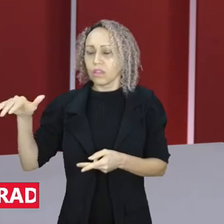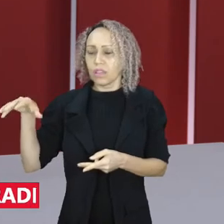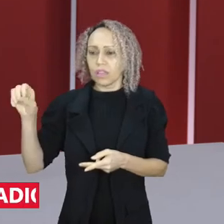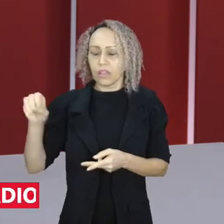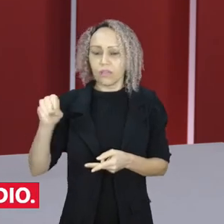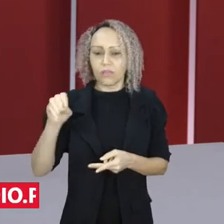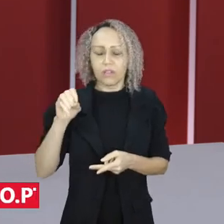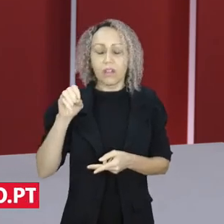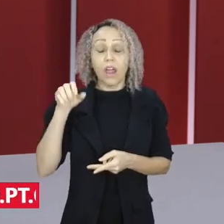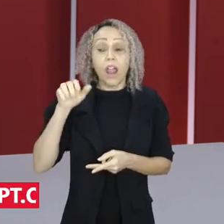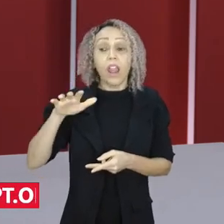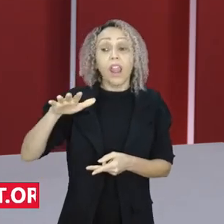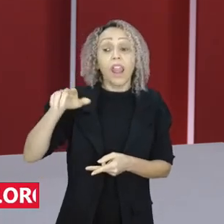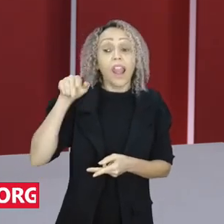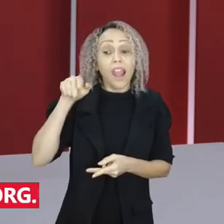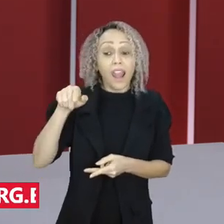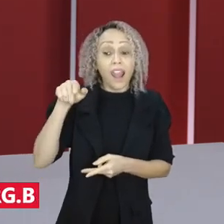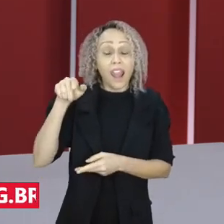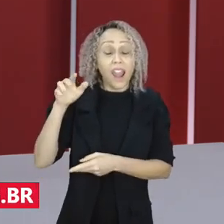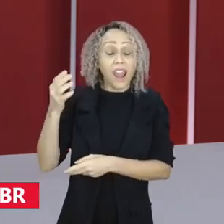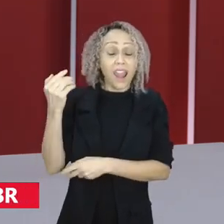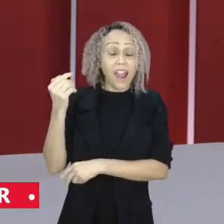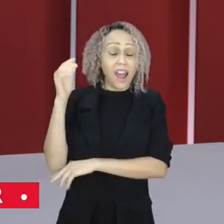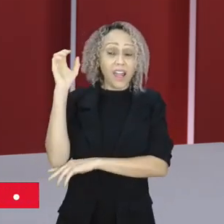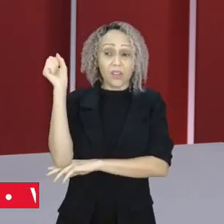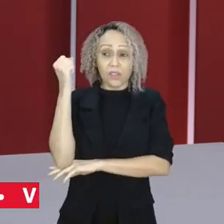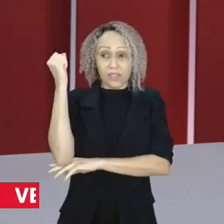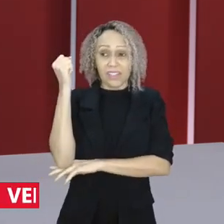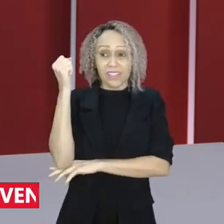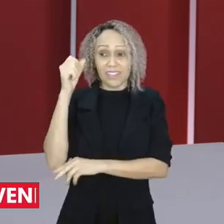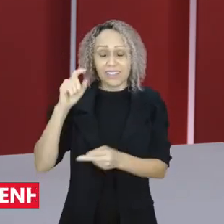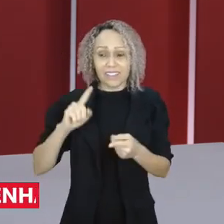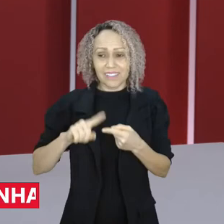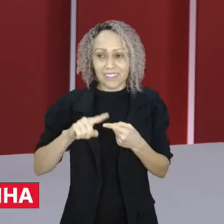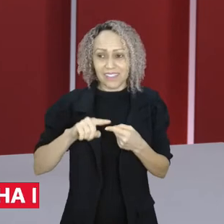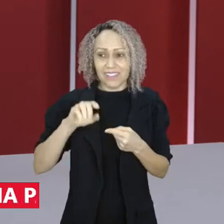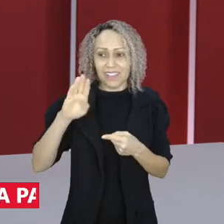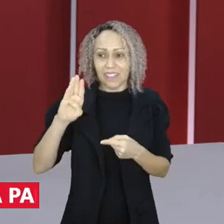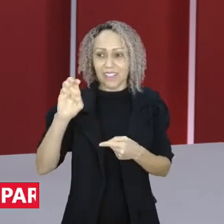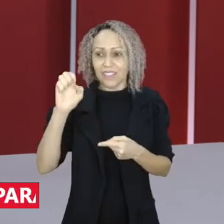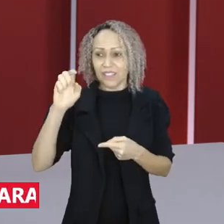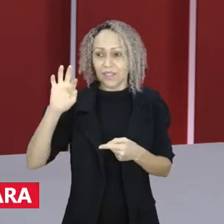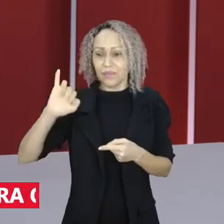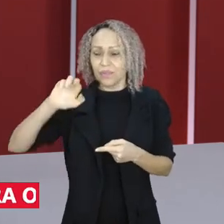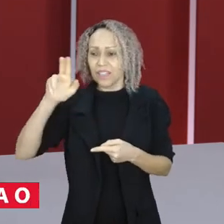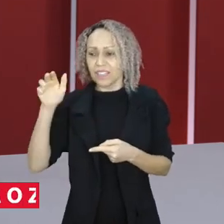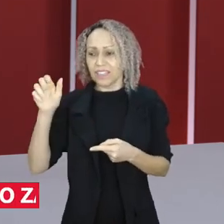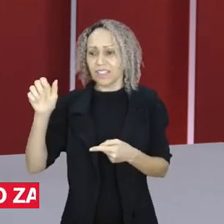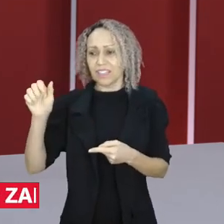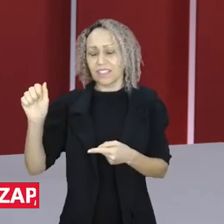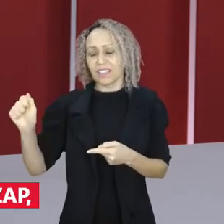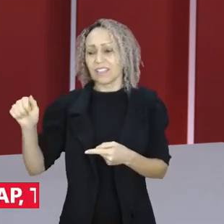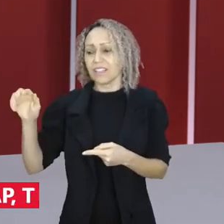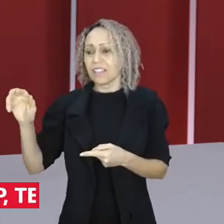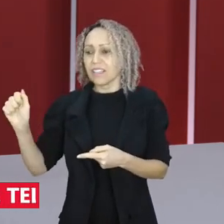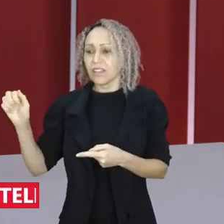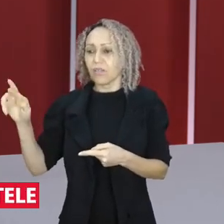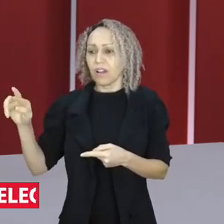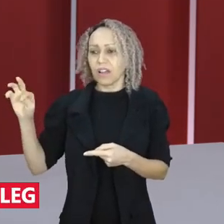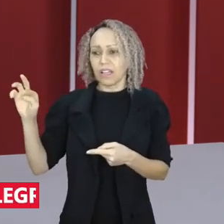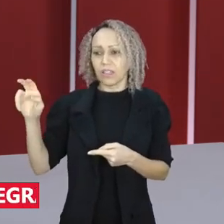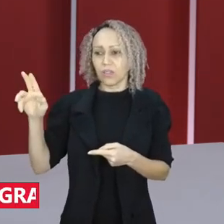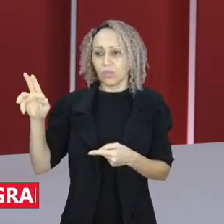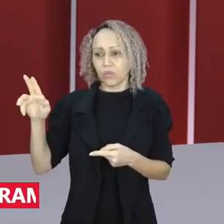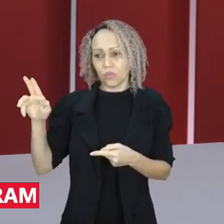do Rio Grande do Sul ele a Betinha e o Arturzinho chegou o Brasil da Esperança Clodoaldo Santos